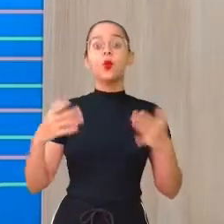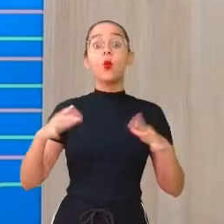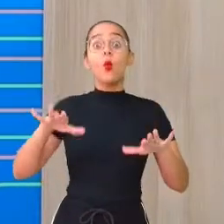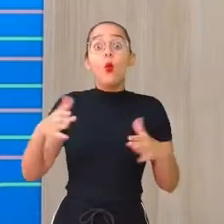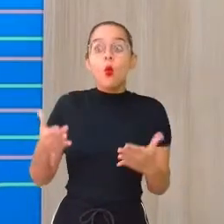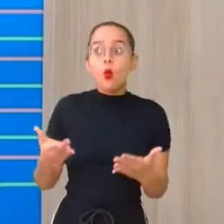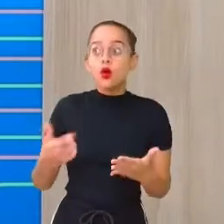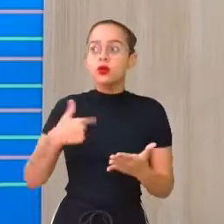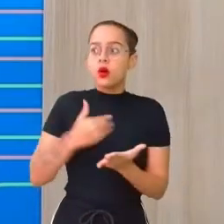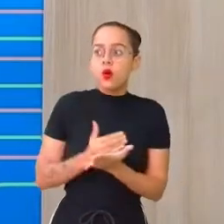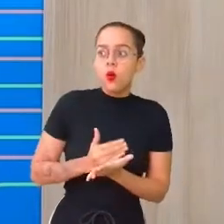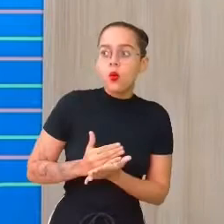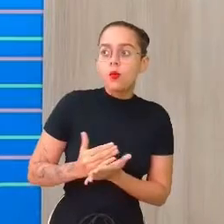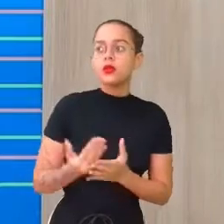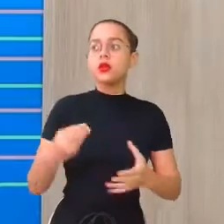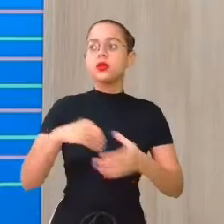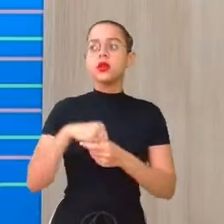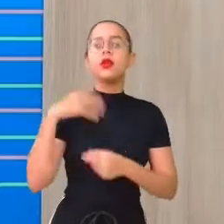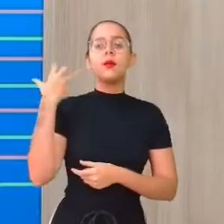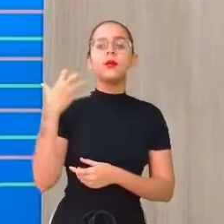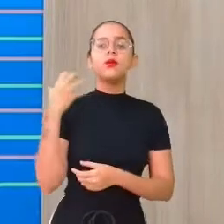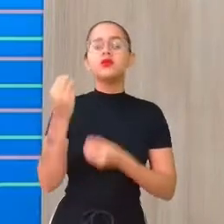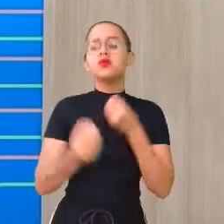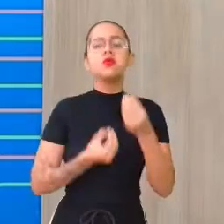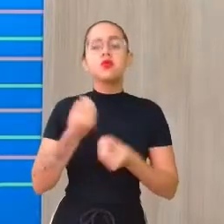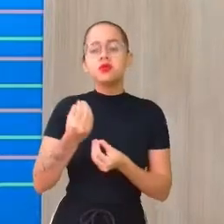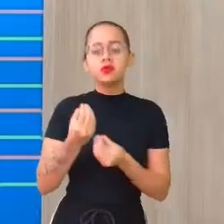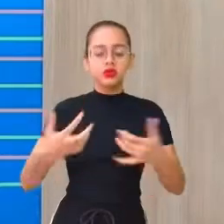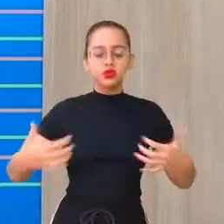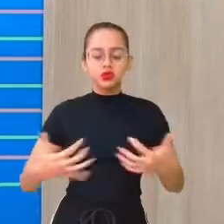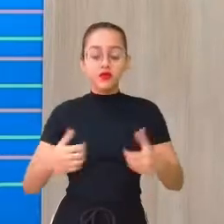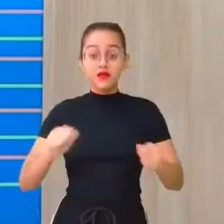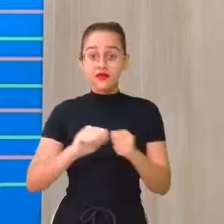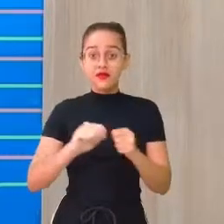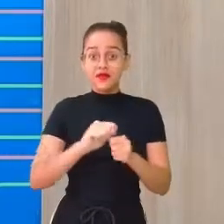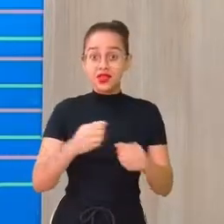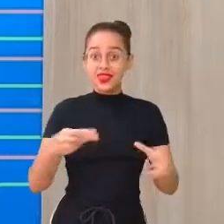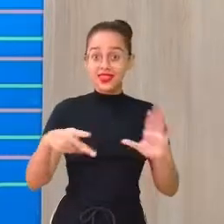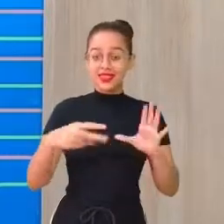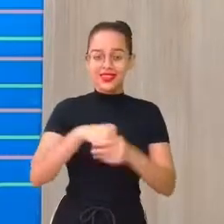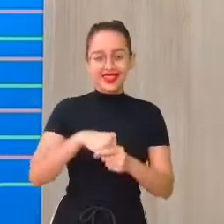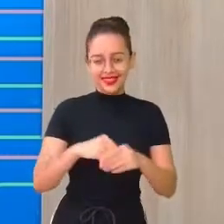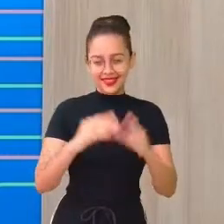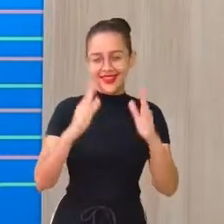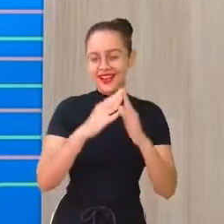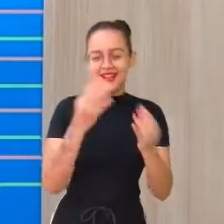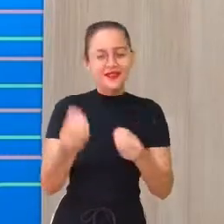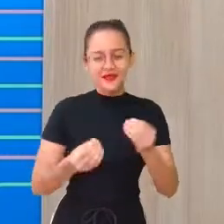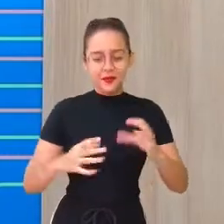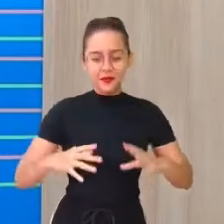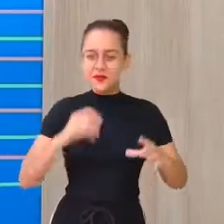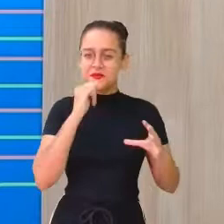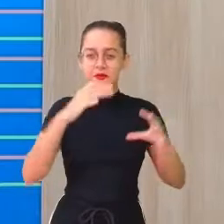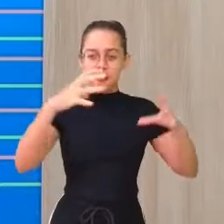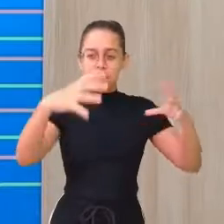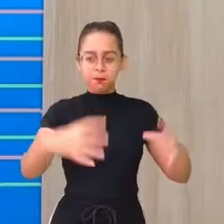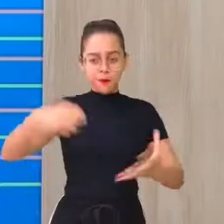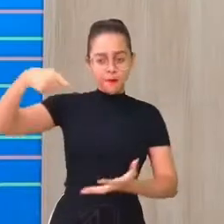quando eu lembro que eu comecei na música através de instrumentos feitos em casa mesmo, né? Que era balde, lata